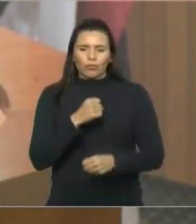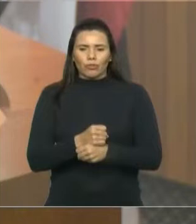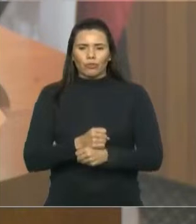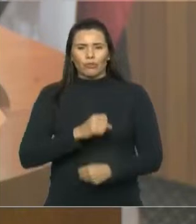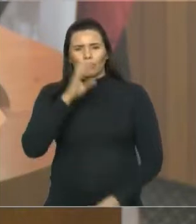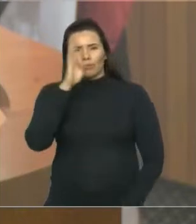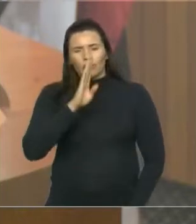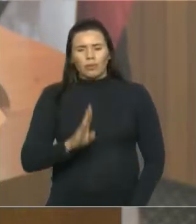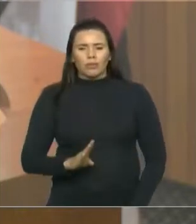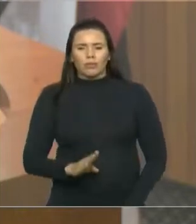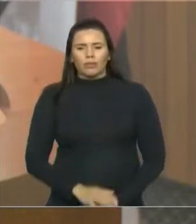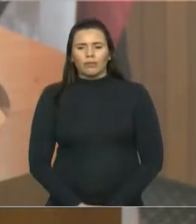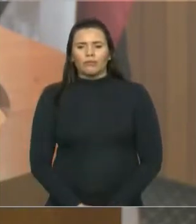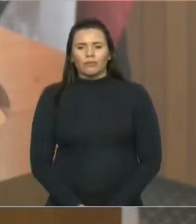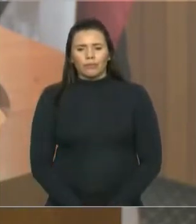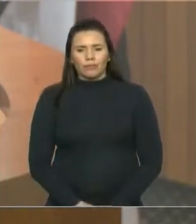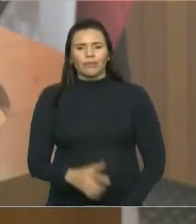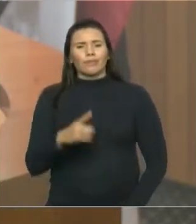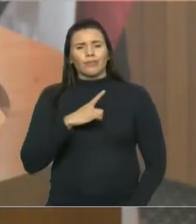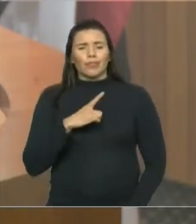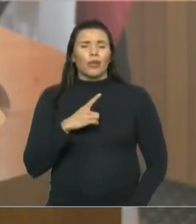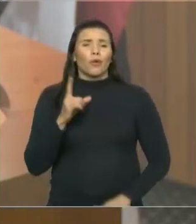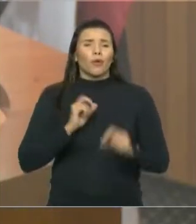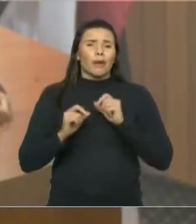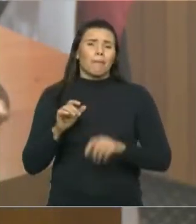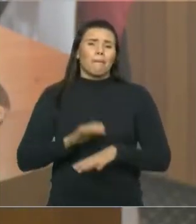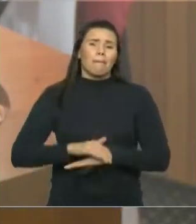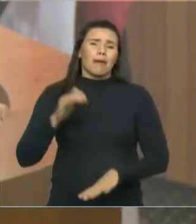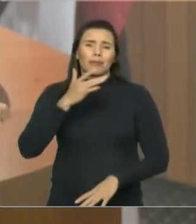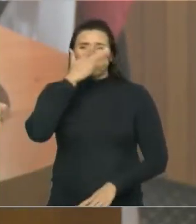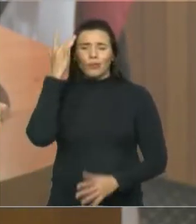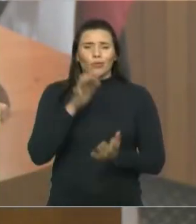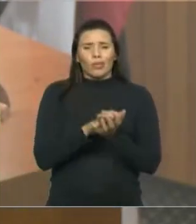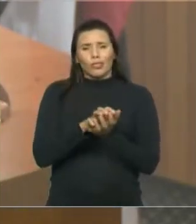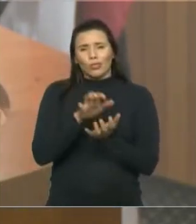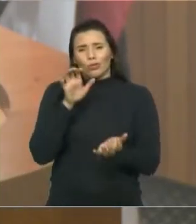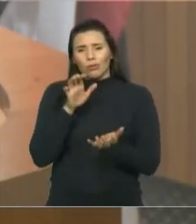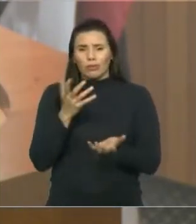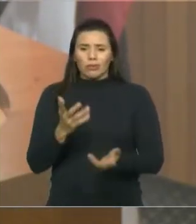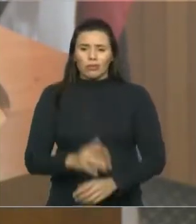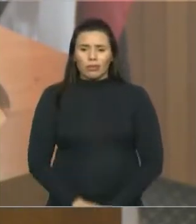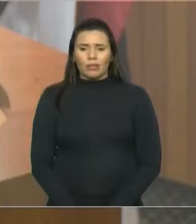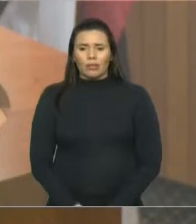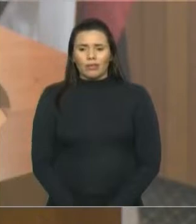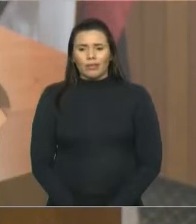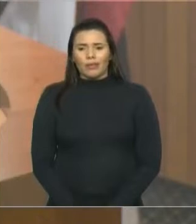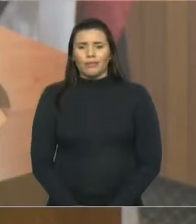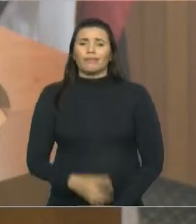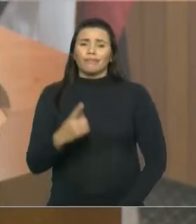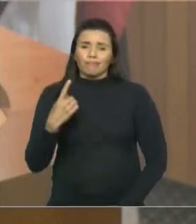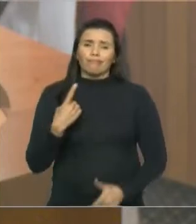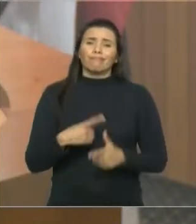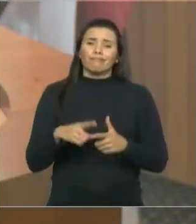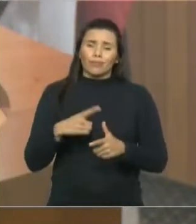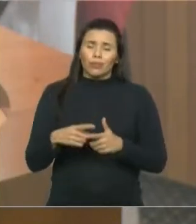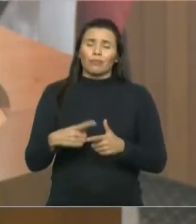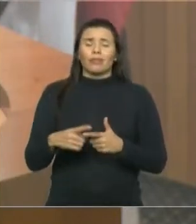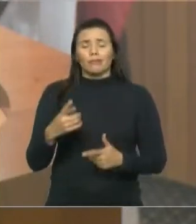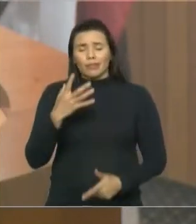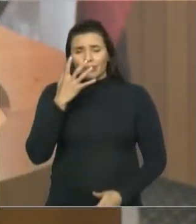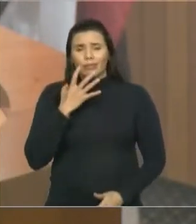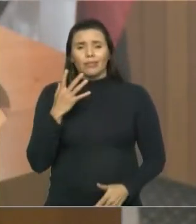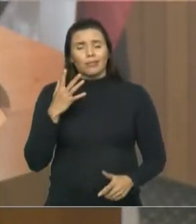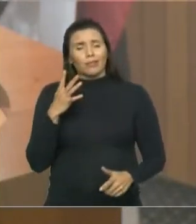mais avós do que netos. Isso nos levará a um primeiro problema que a gente vai enfrentar na saúde,